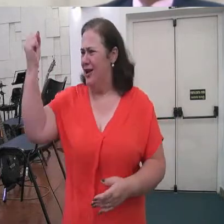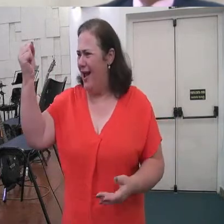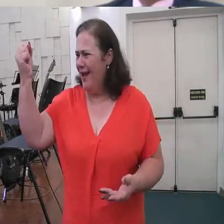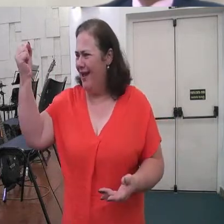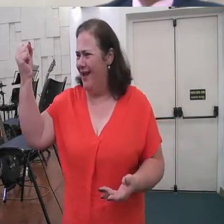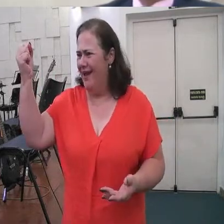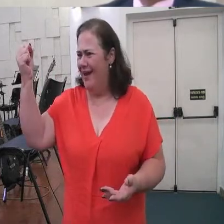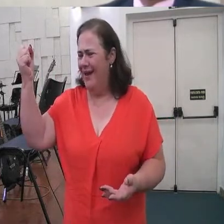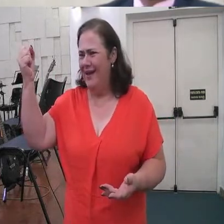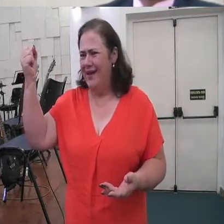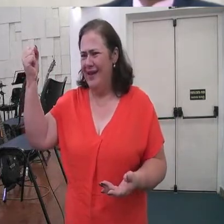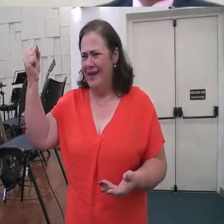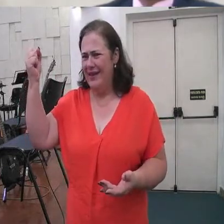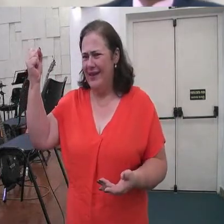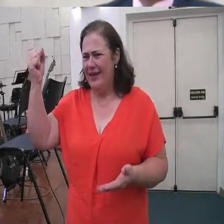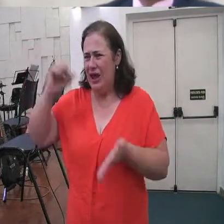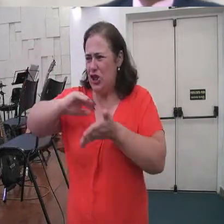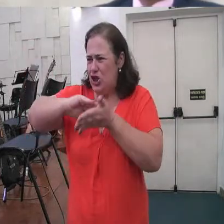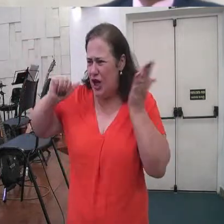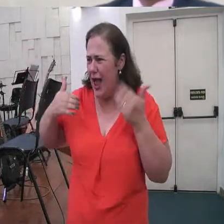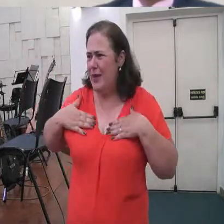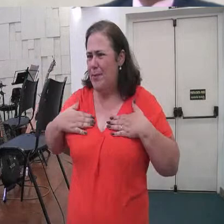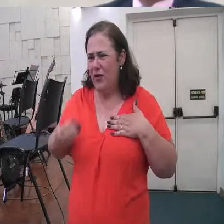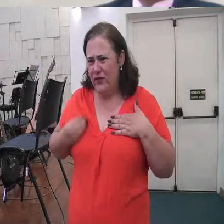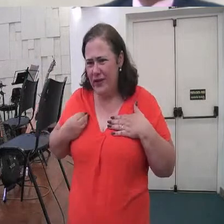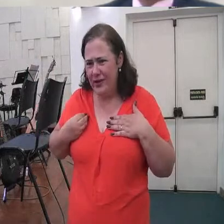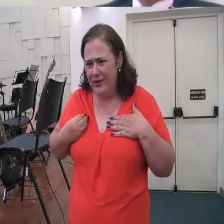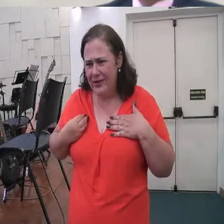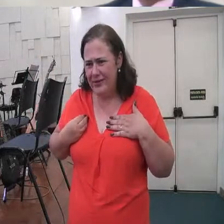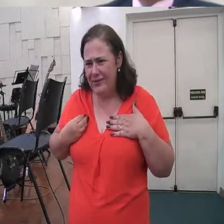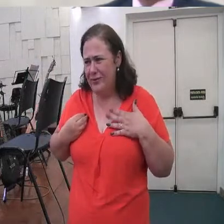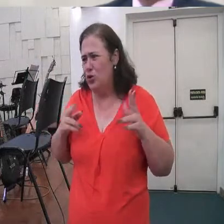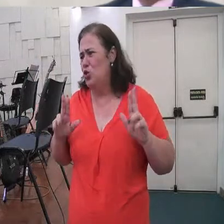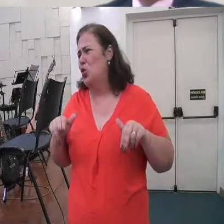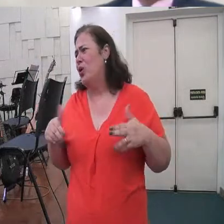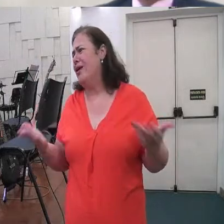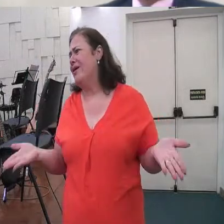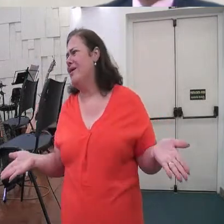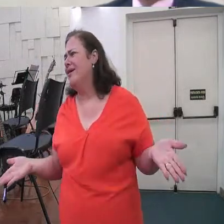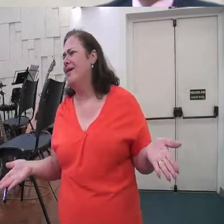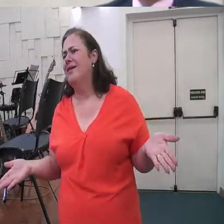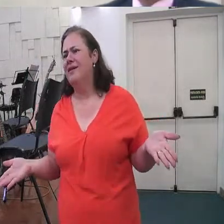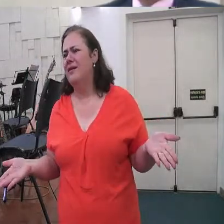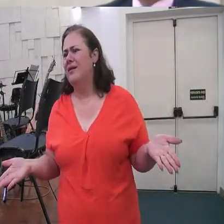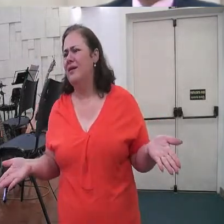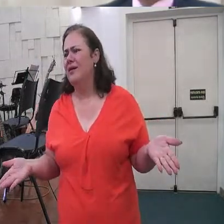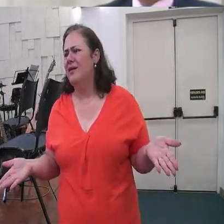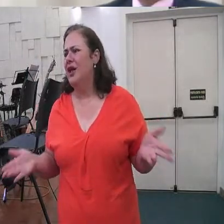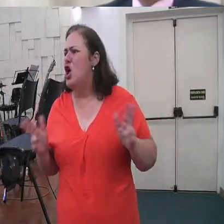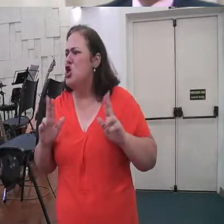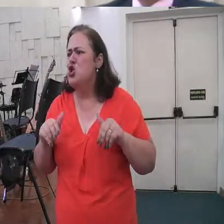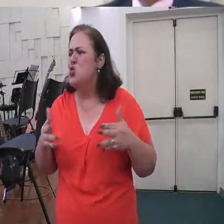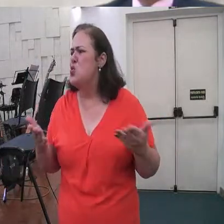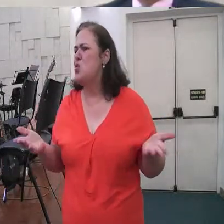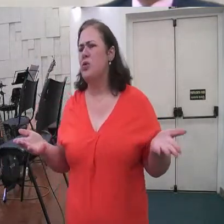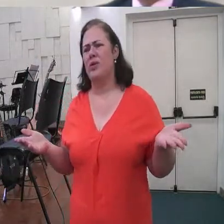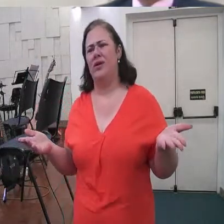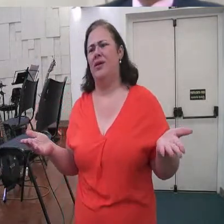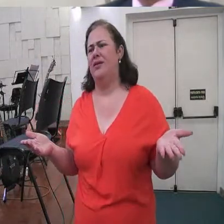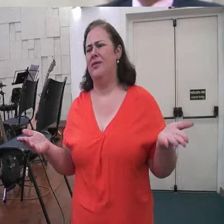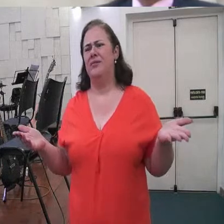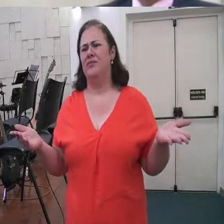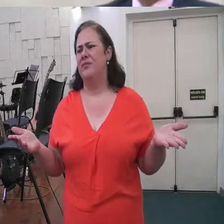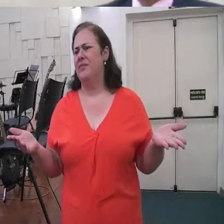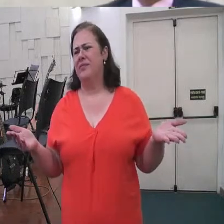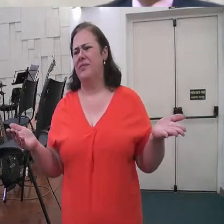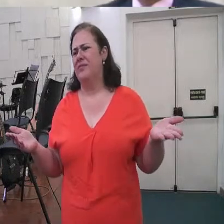É a fé daquela senhorinha que estava na fila para contar a bênção dela. E o pastor disse: conta a bênção, irmão. E aí o irmão chegou: